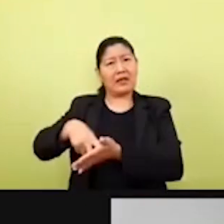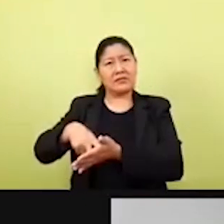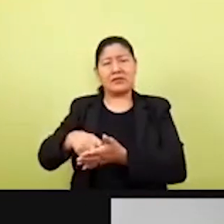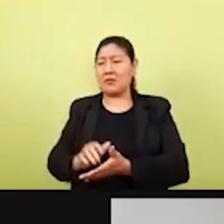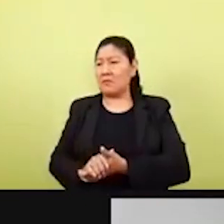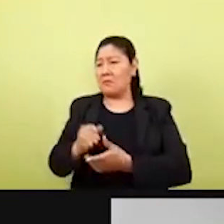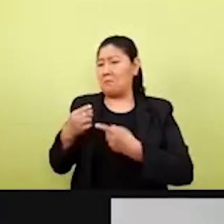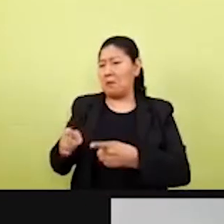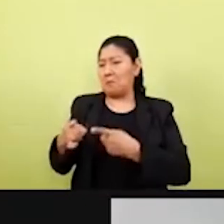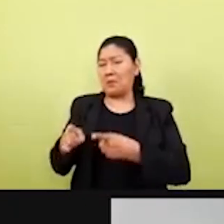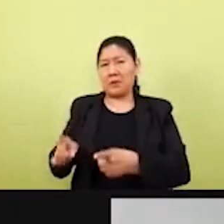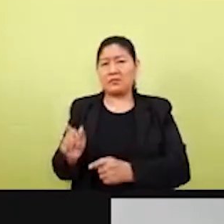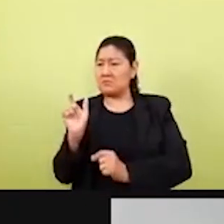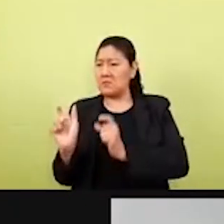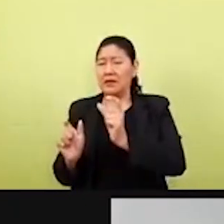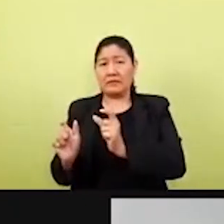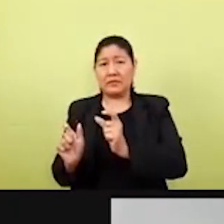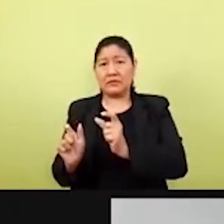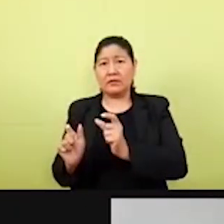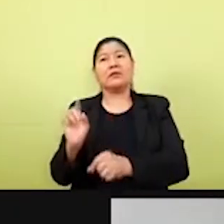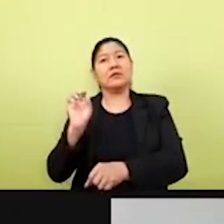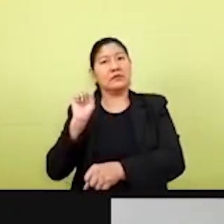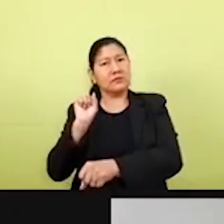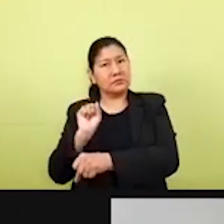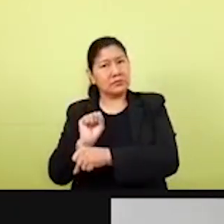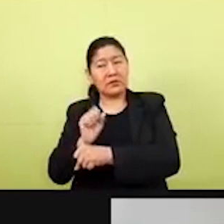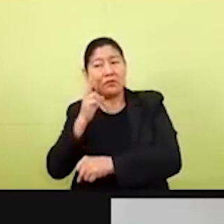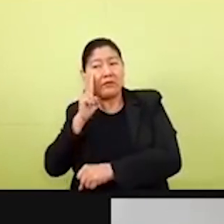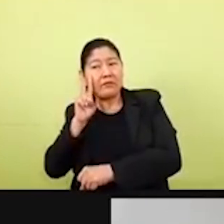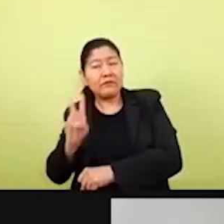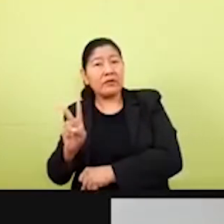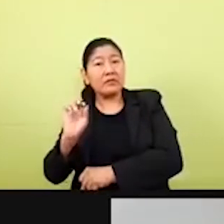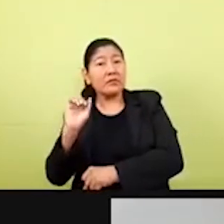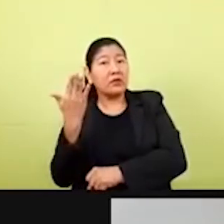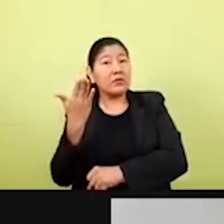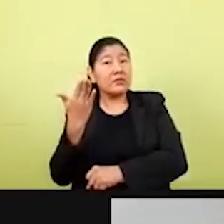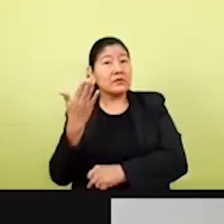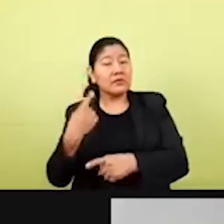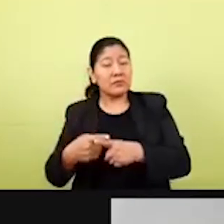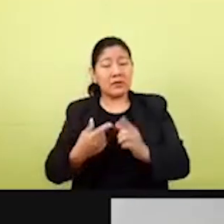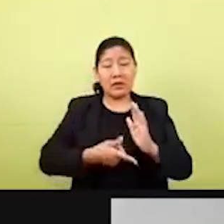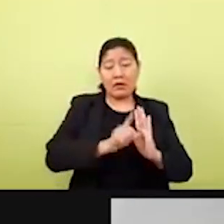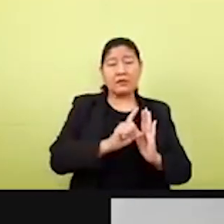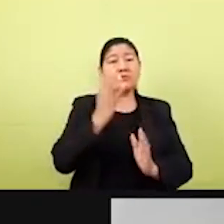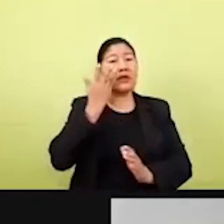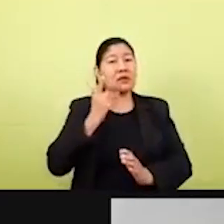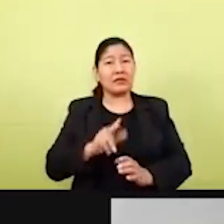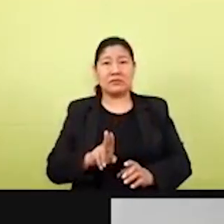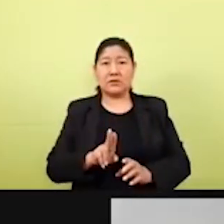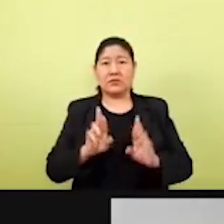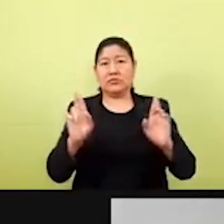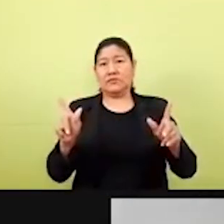falas que não são condizentes com a linguagem esperada para a sua idade, né, isso é importante a gente ver. Uma vez